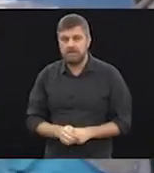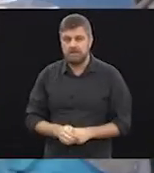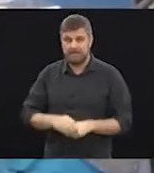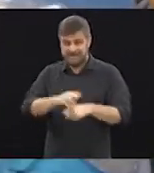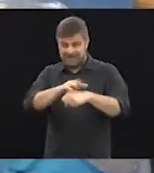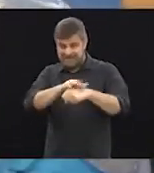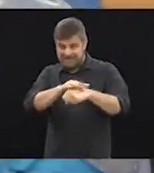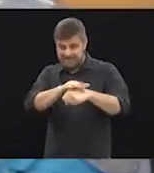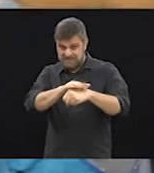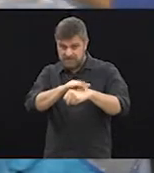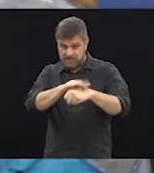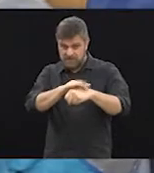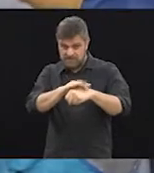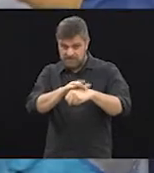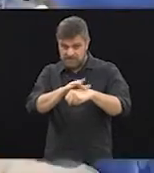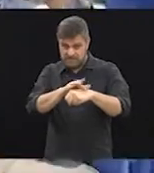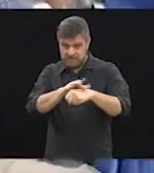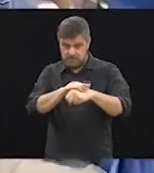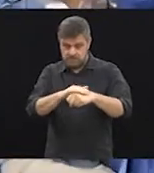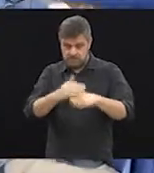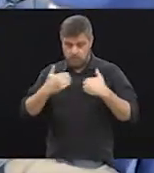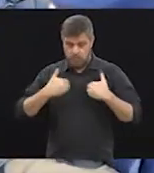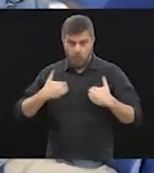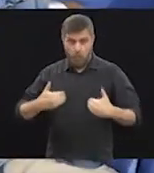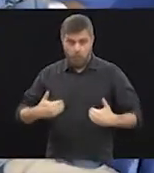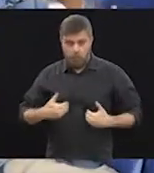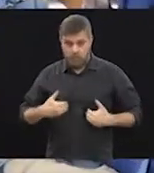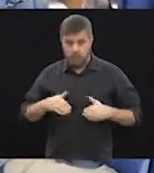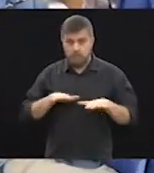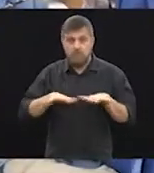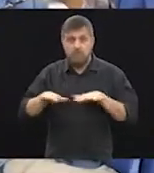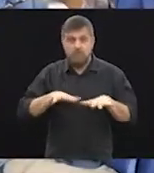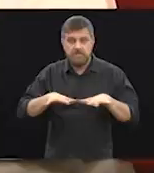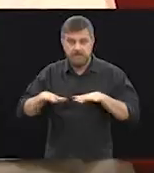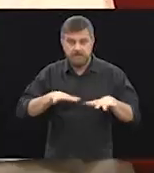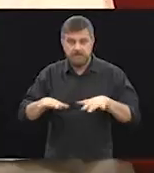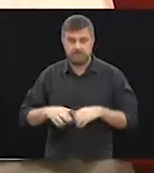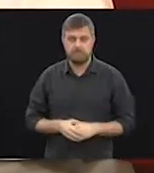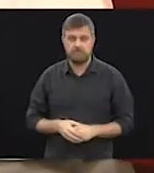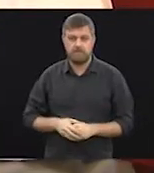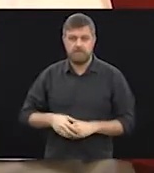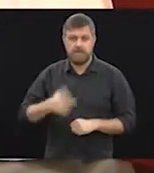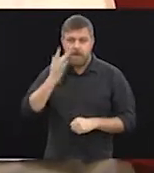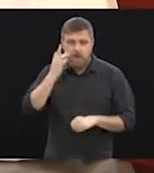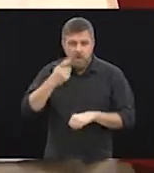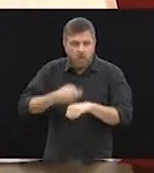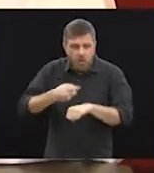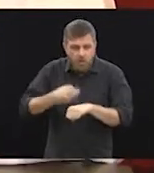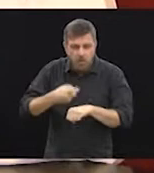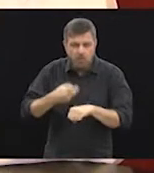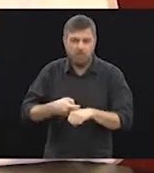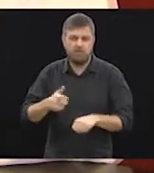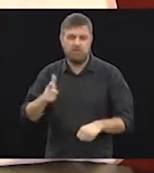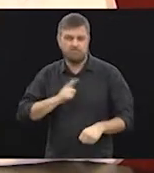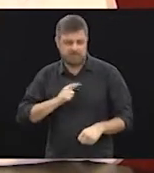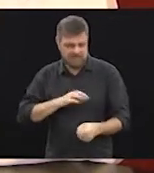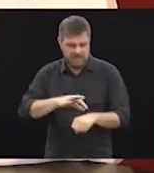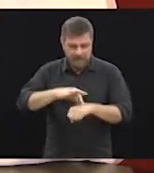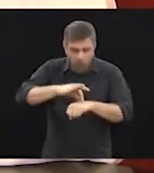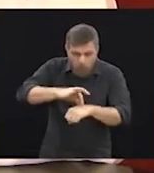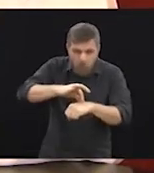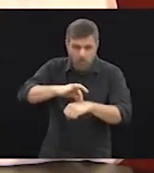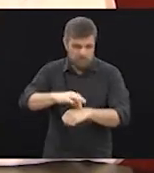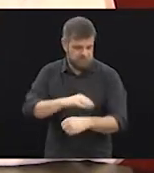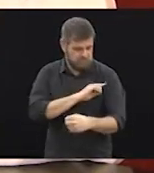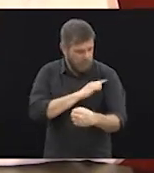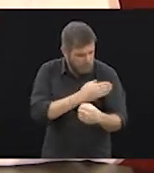das afecções ou doenças do aparelho locomotor. Então, são as doenças que afetam os